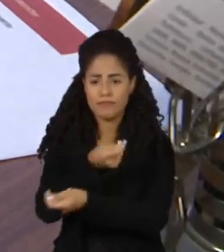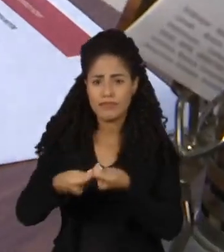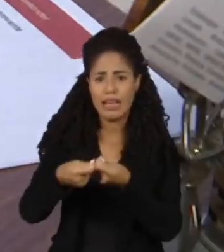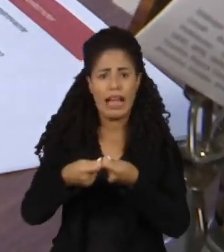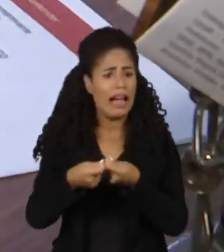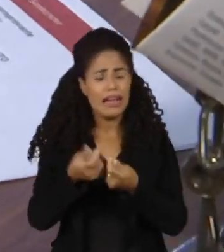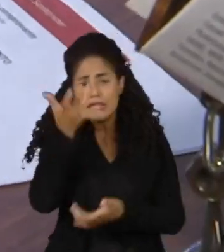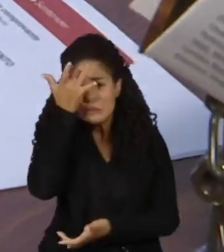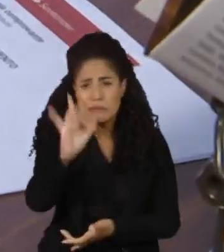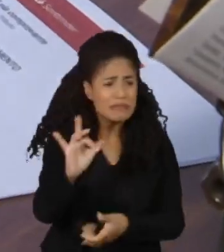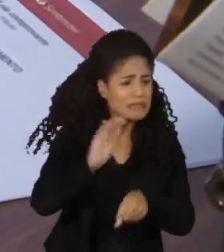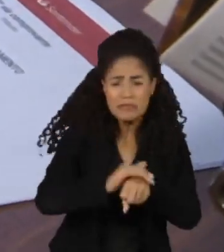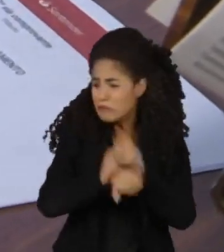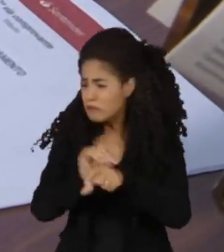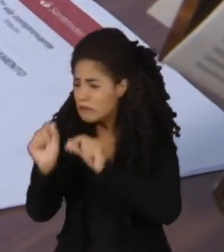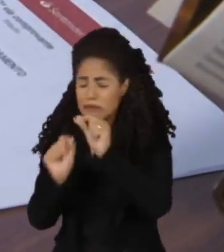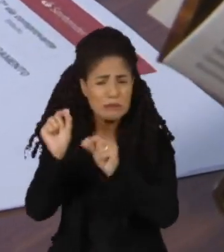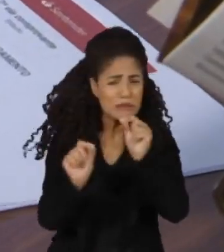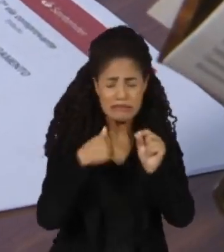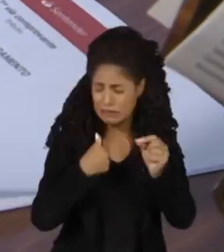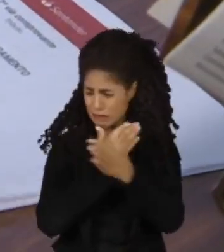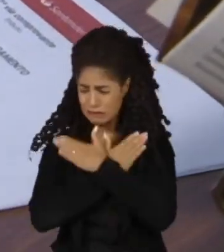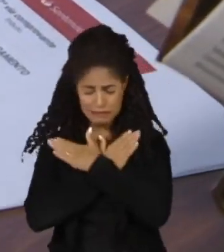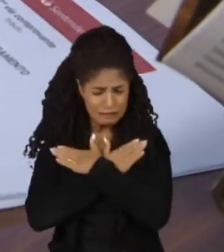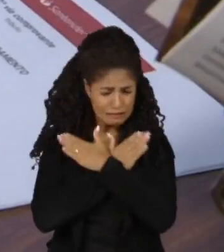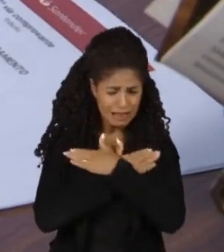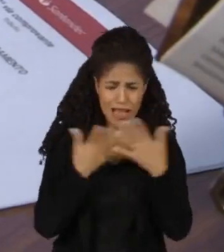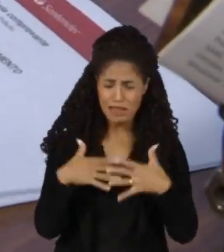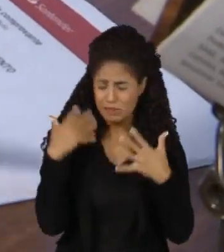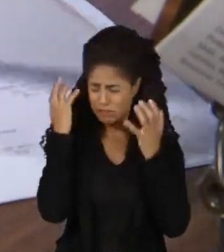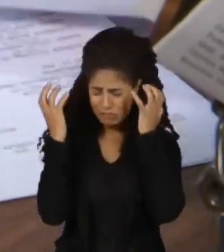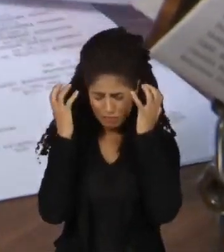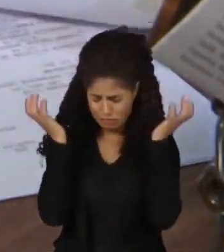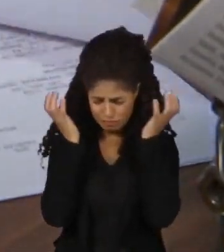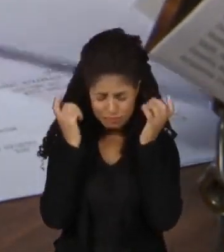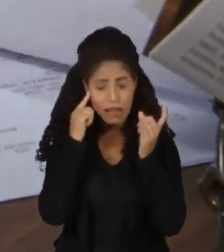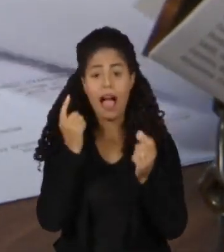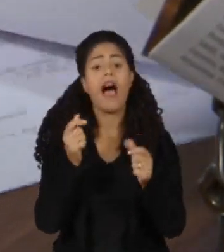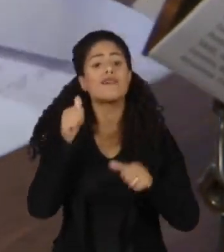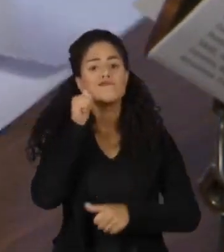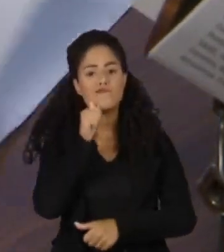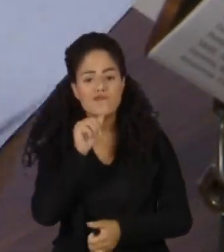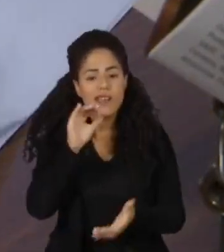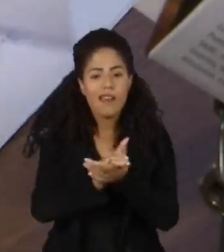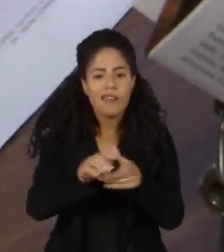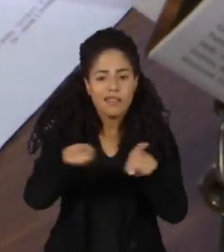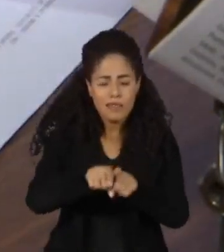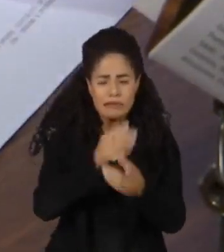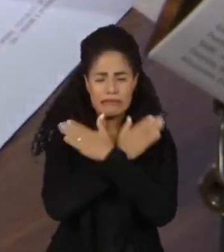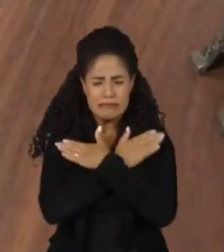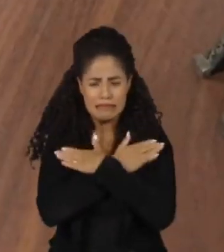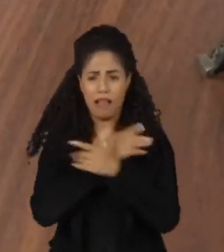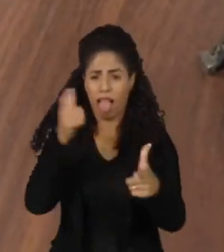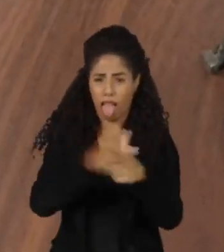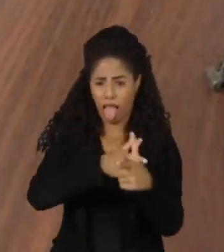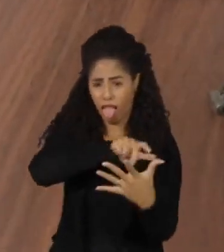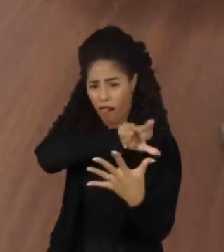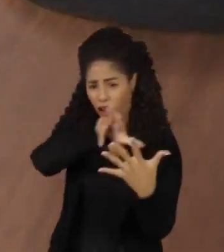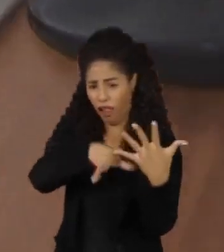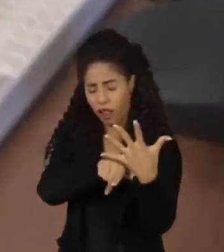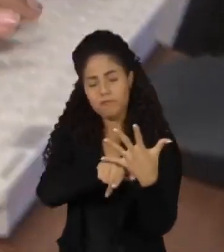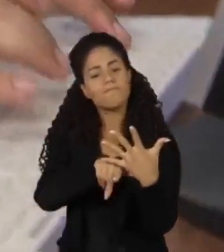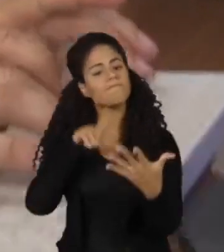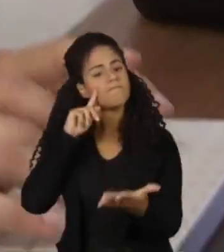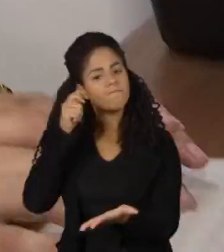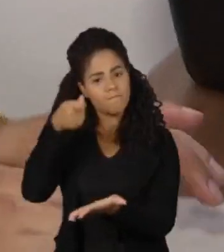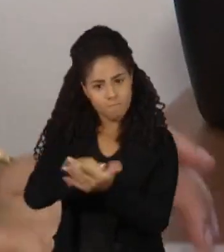que fazer, né? Estava desempregado, esposa desempregada, as contas não paravam de chegar. Foi quando ele